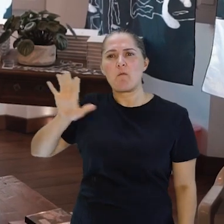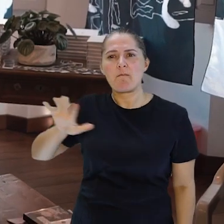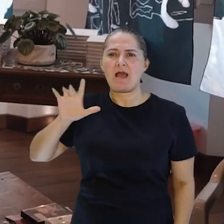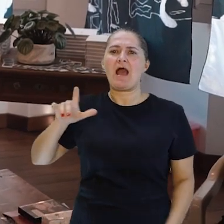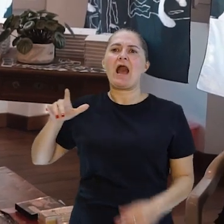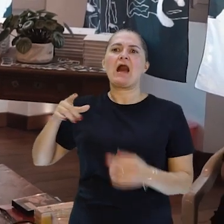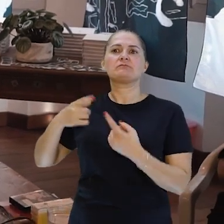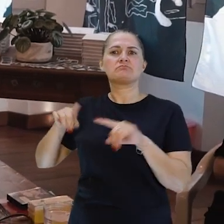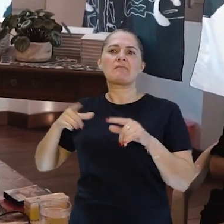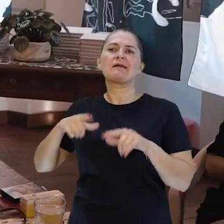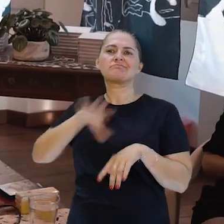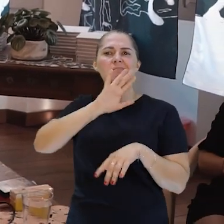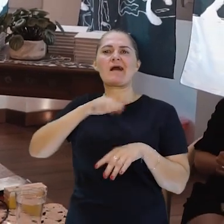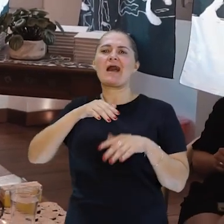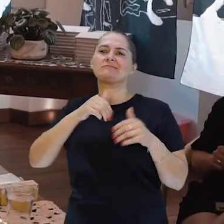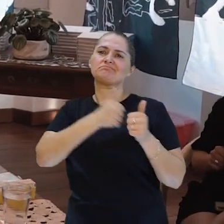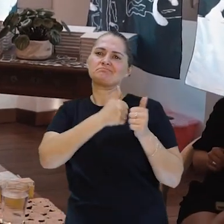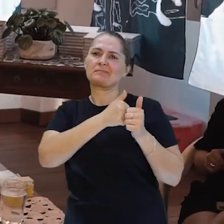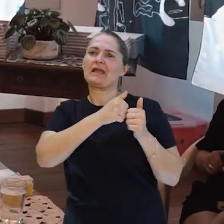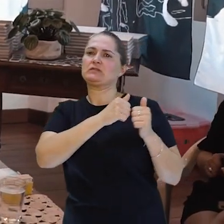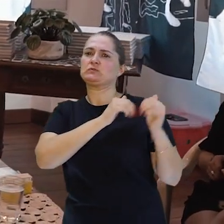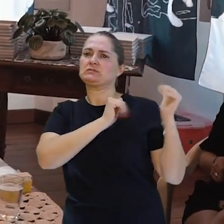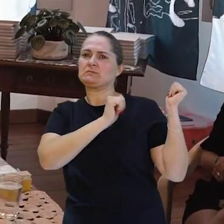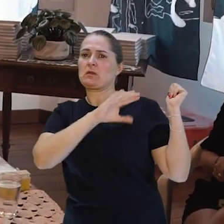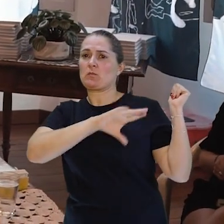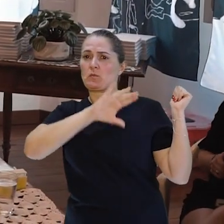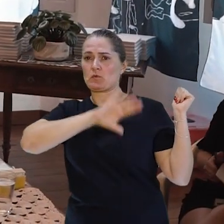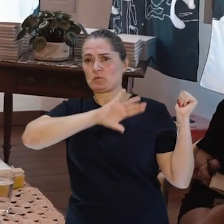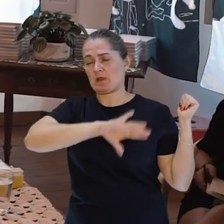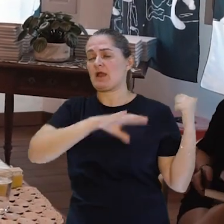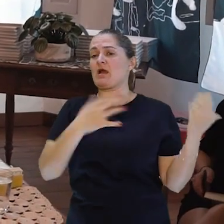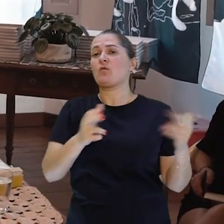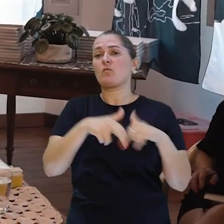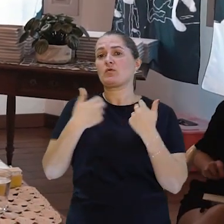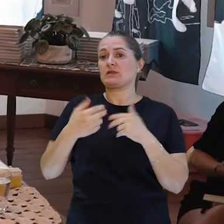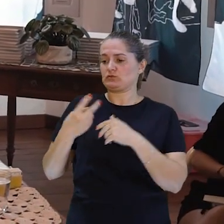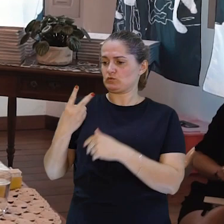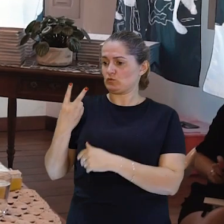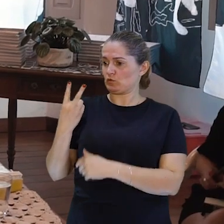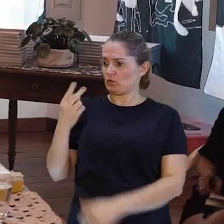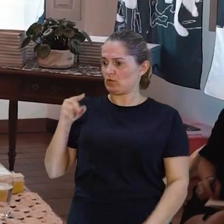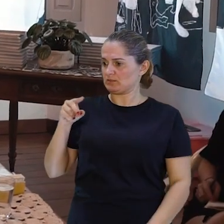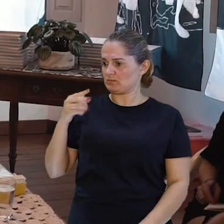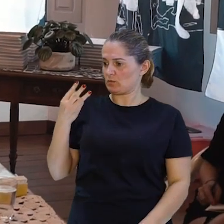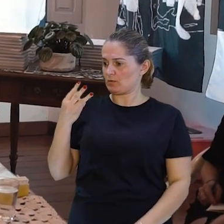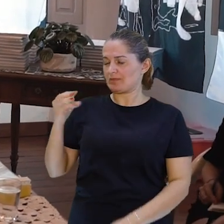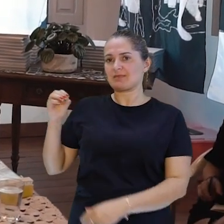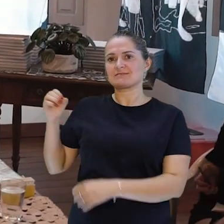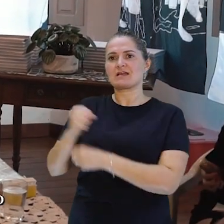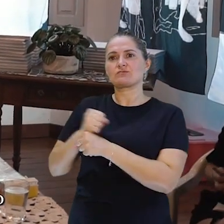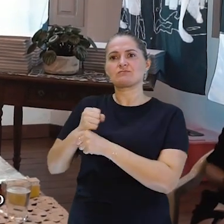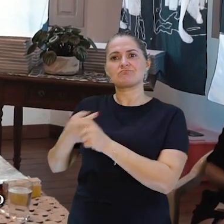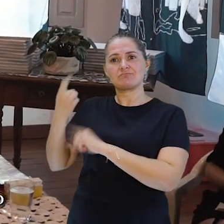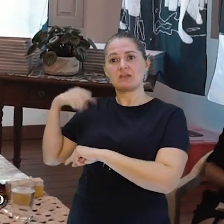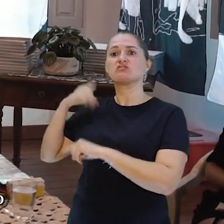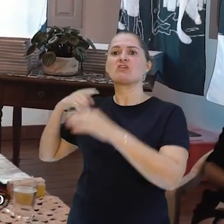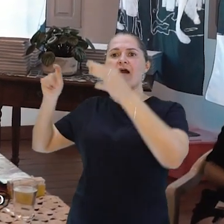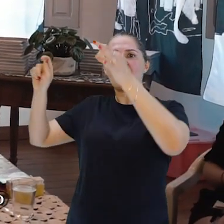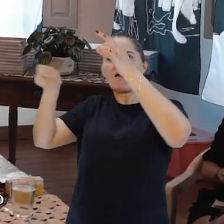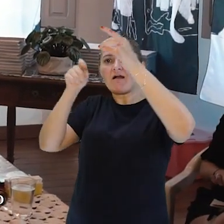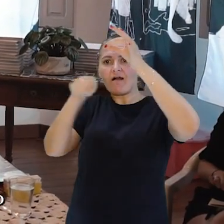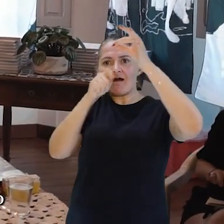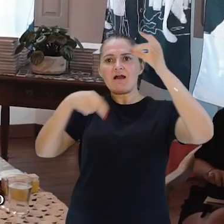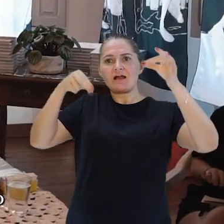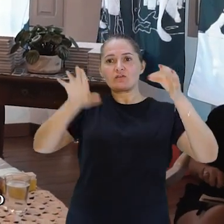Trento, do Friuli, dos Lombardos, é uma outra veia, mais ibérico, tá? Então, há 2.300 anos, os nossos parentes já